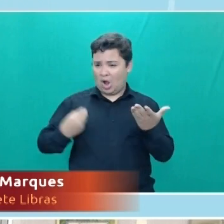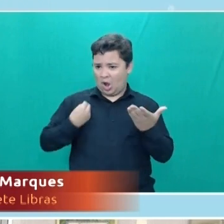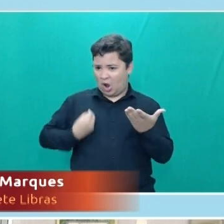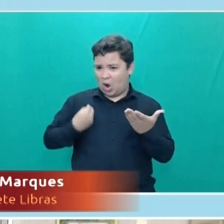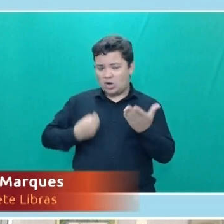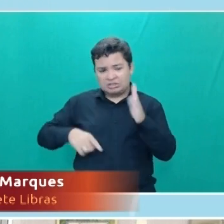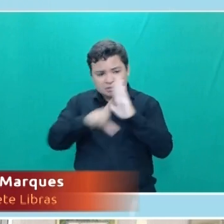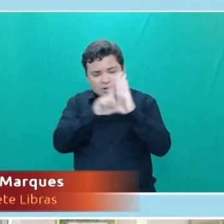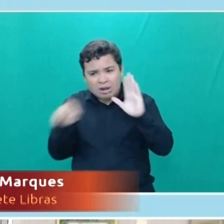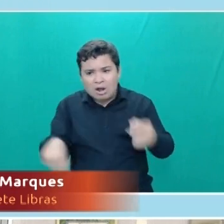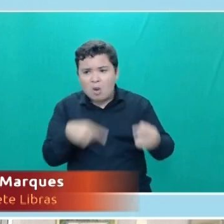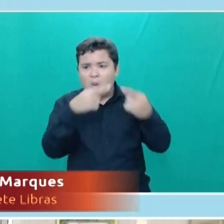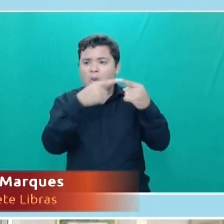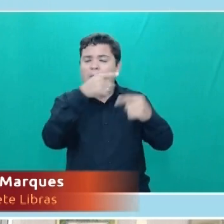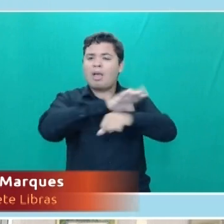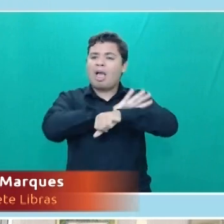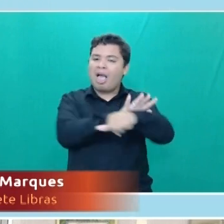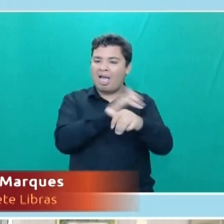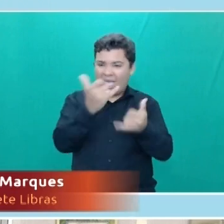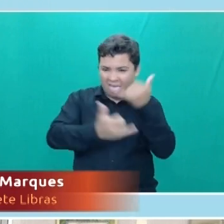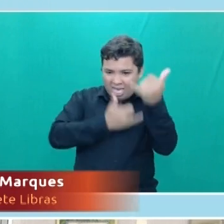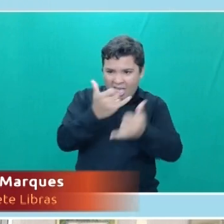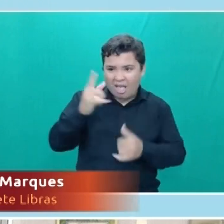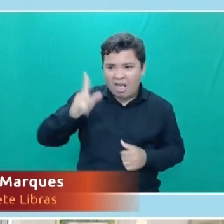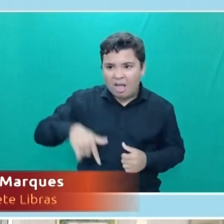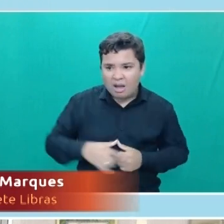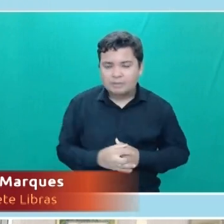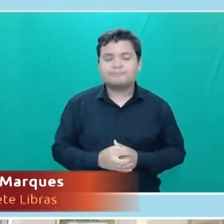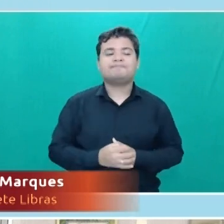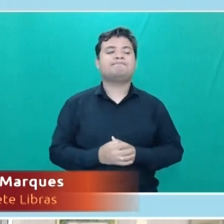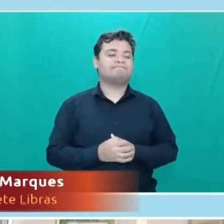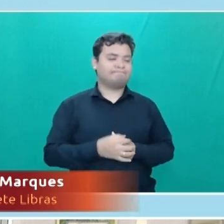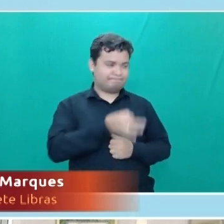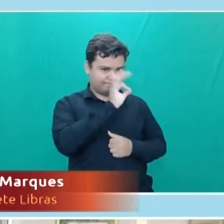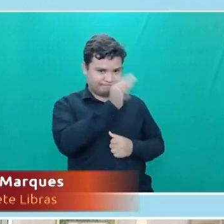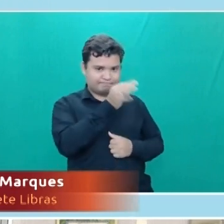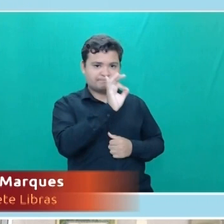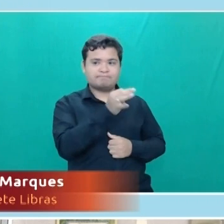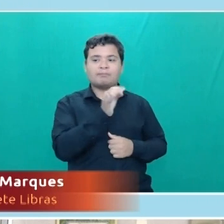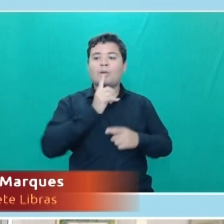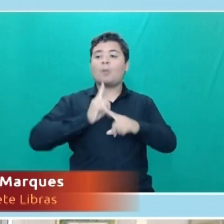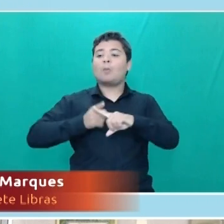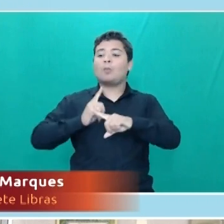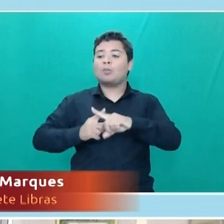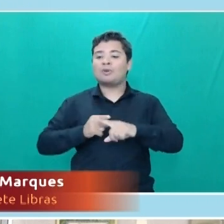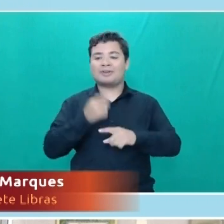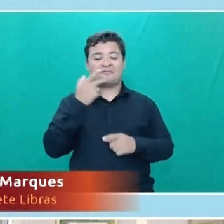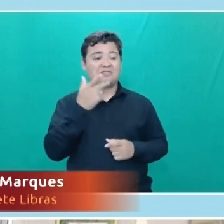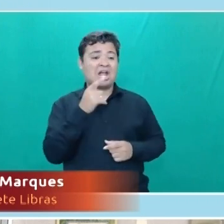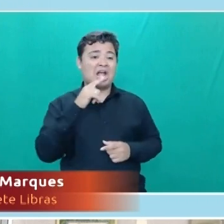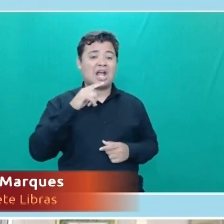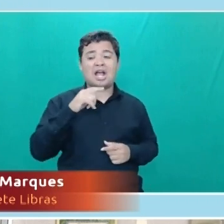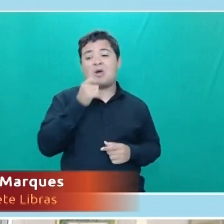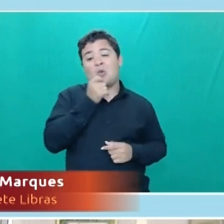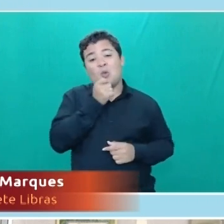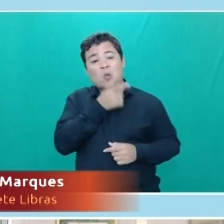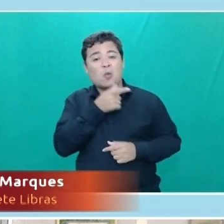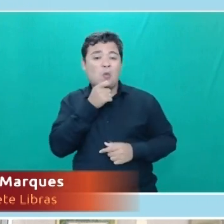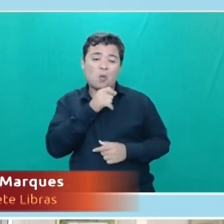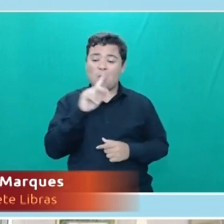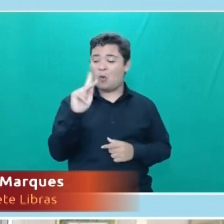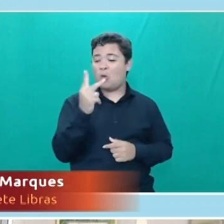recreativo. Isso, exatamente. Na verdade, é uma utilização, né, do meio do humor, é